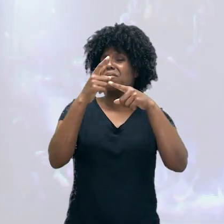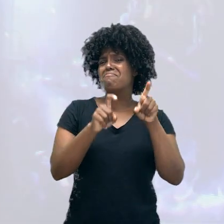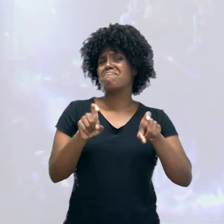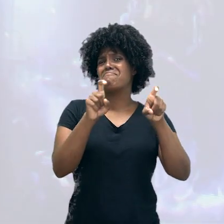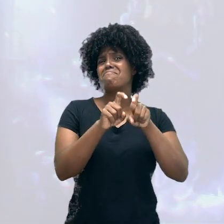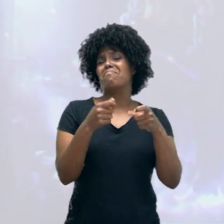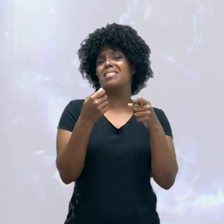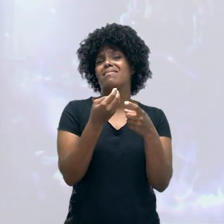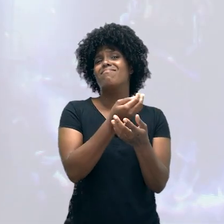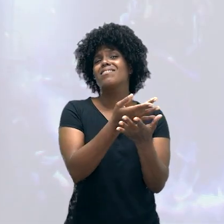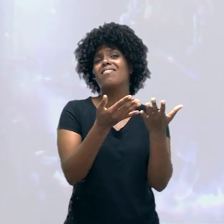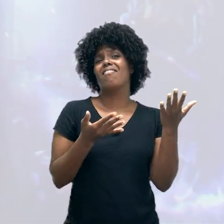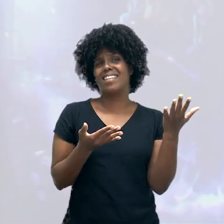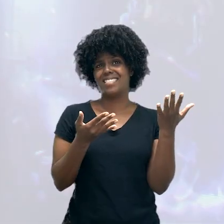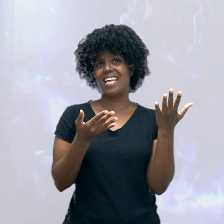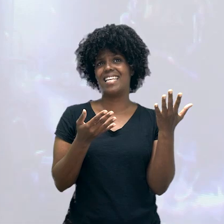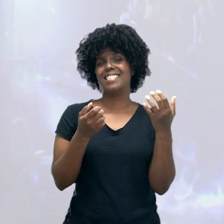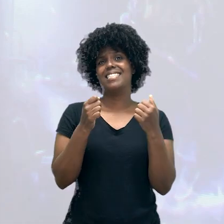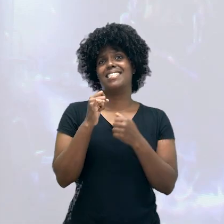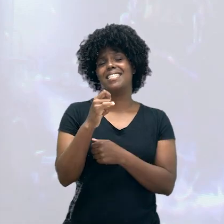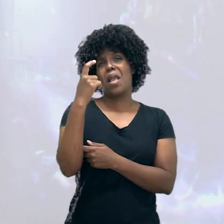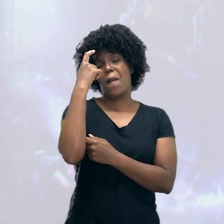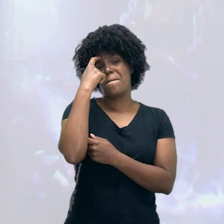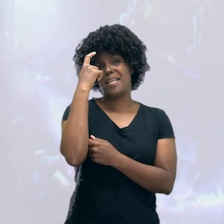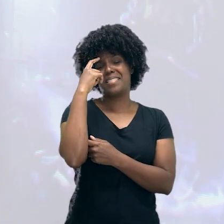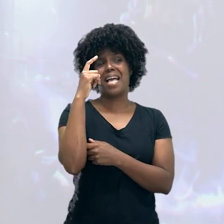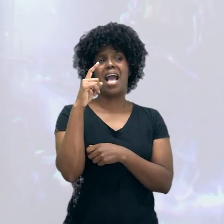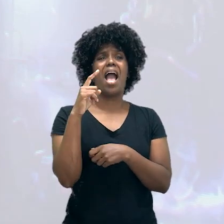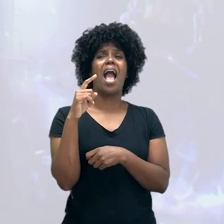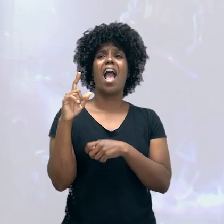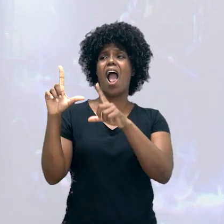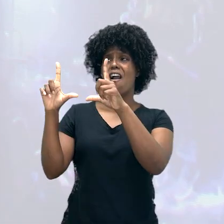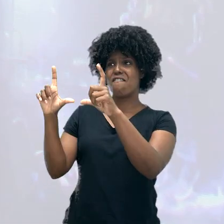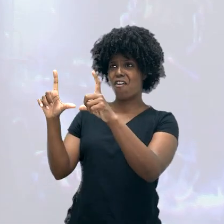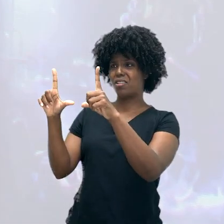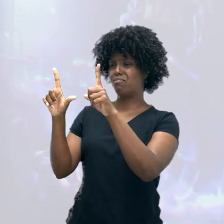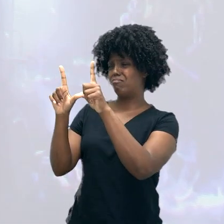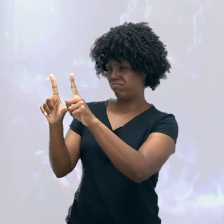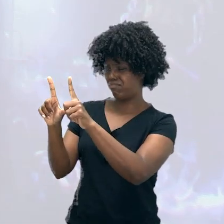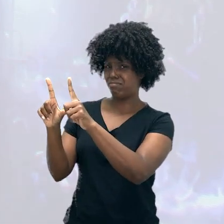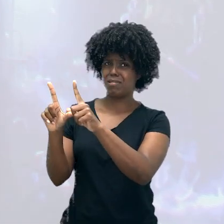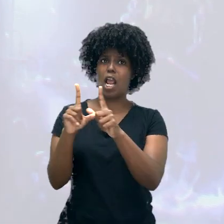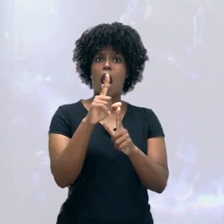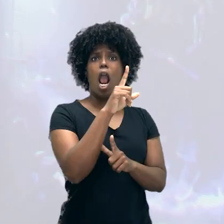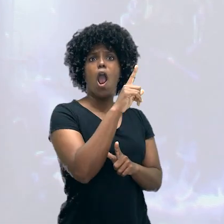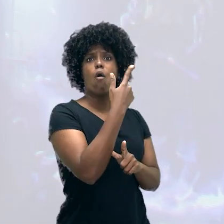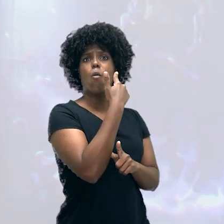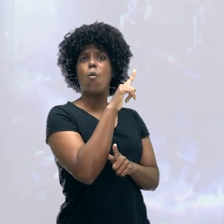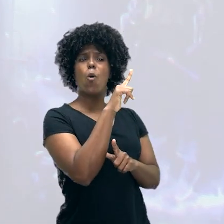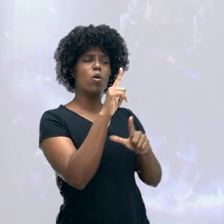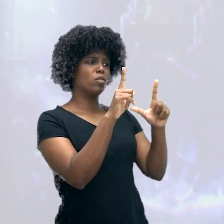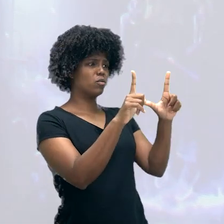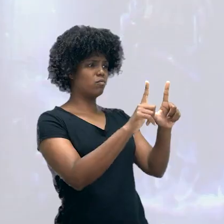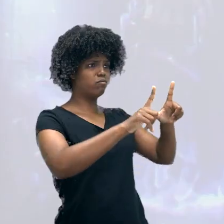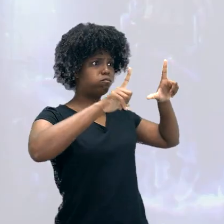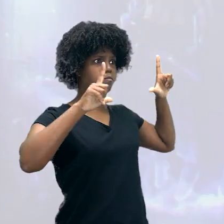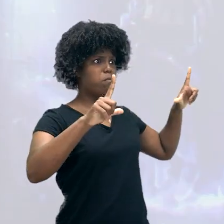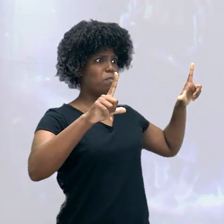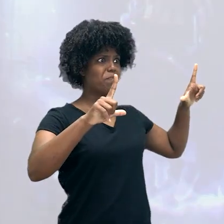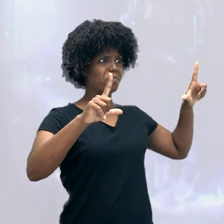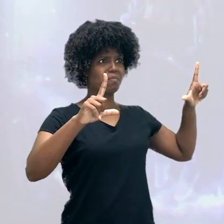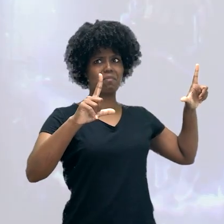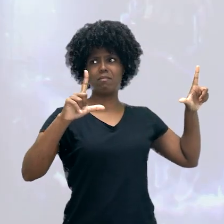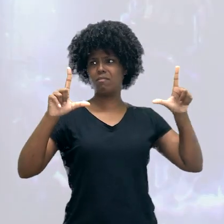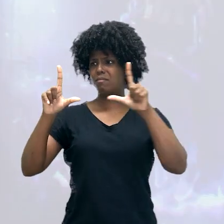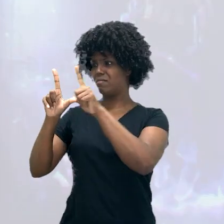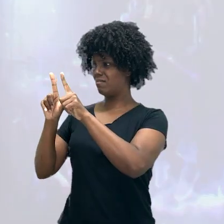qualidade. Porque aí vai destoar muito, né? Se você for pensar que você vai pegar algum outro elemento com uma alta resolução e vai